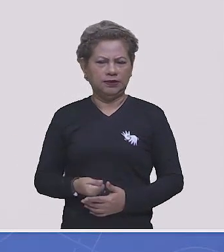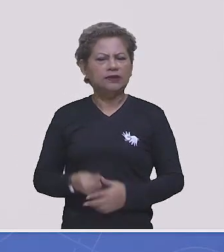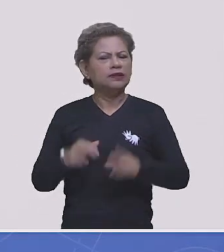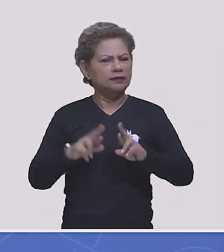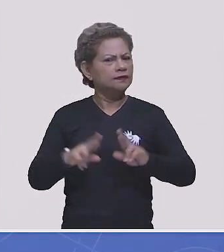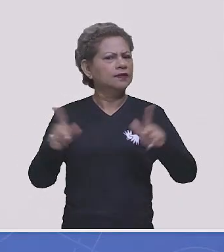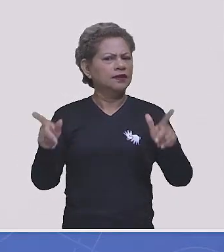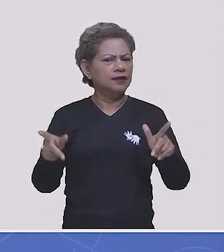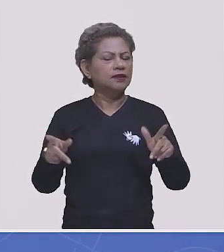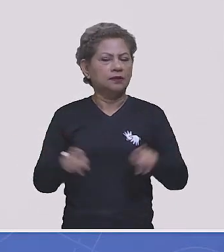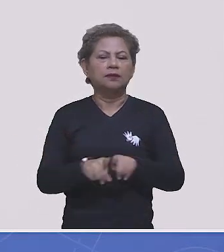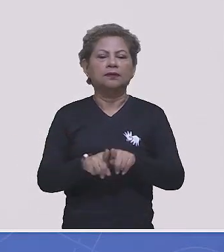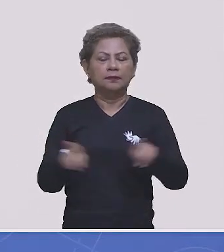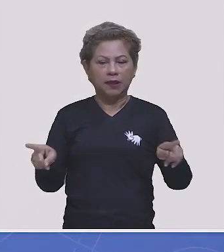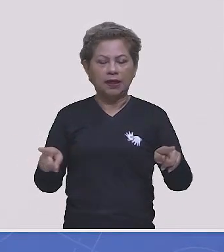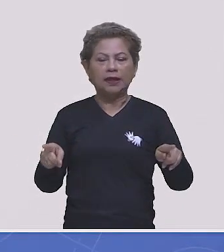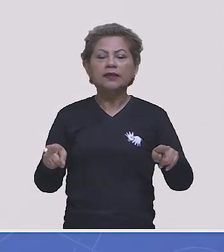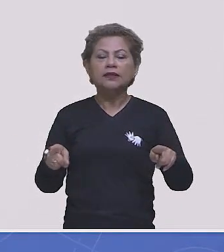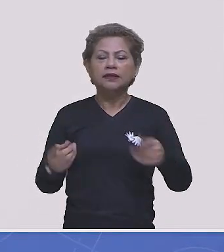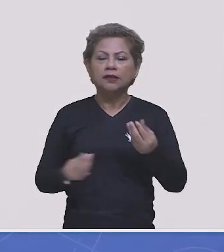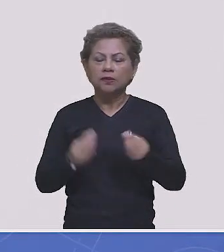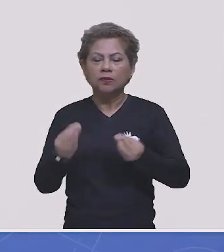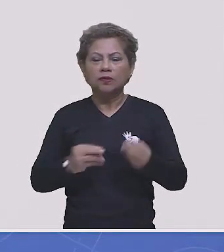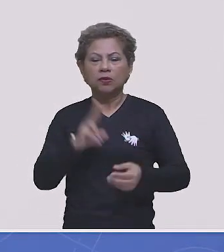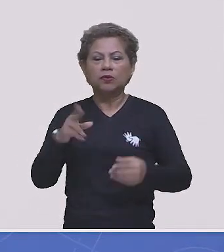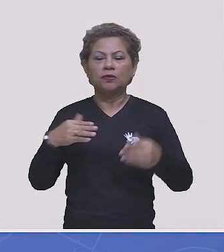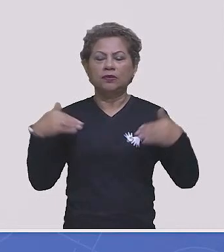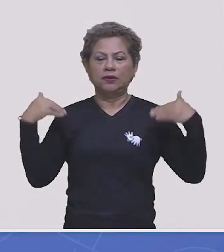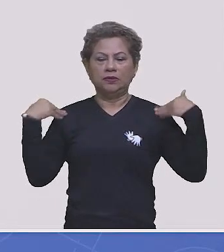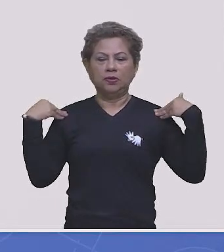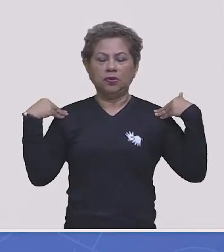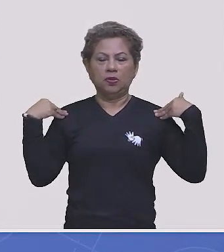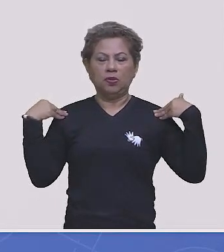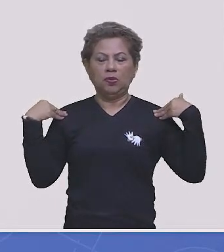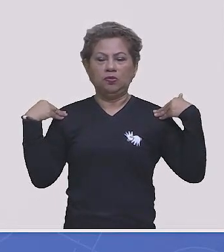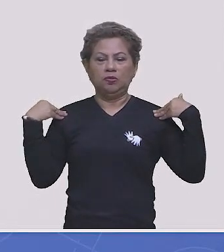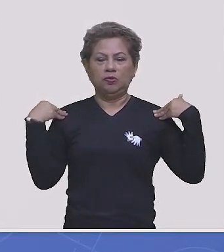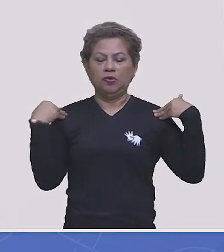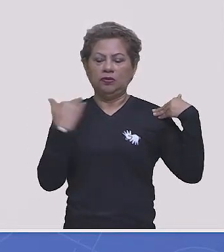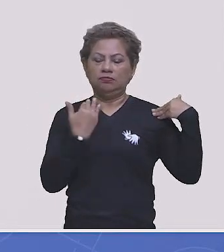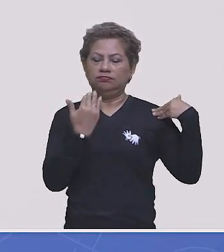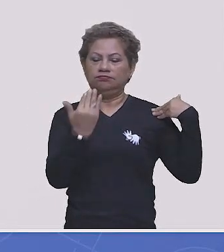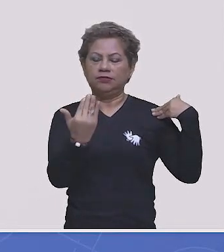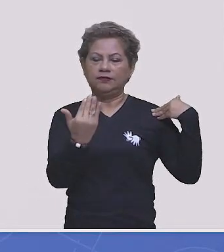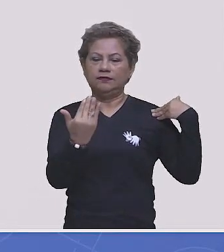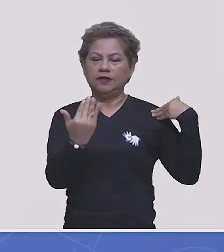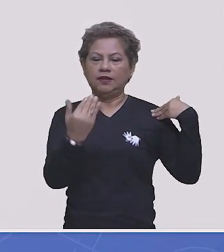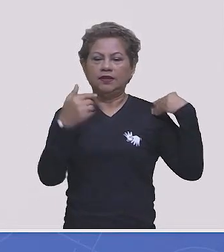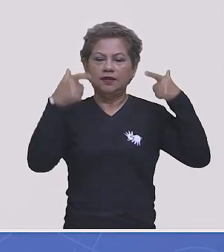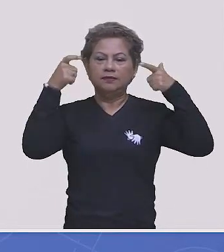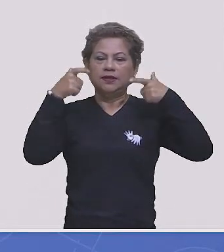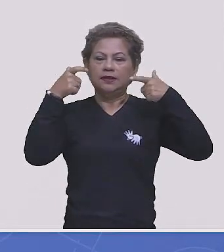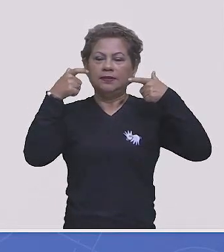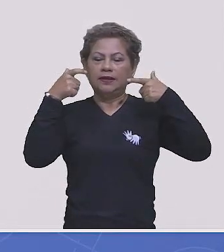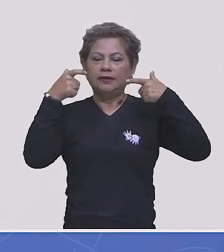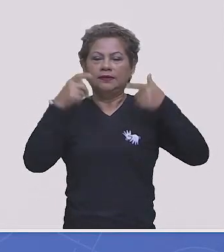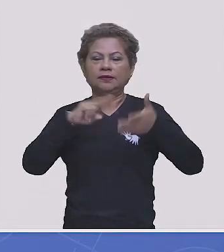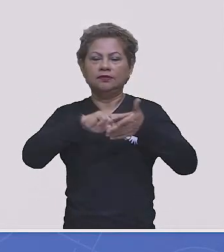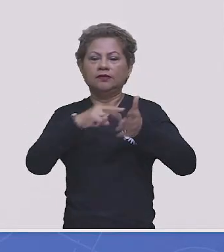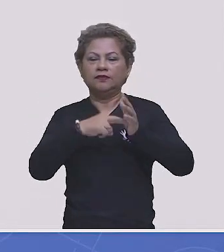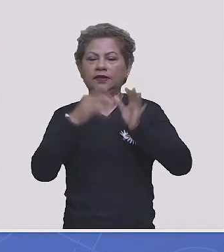anatômica, né? Ou seja, eu estou indo estar com o meu corpo de frente, a minha cabeça de lado, só que o meu olho é representado olhando para